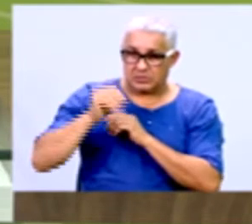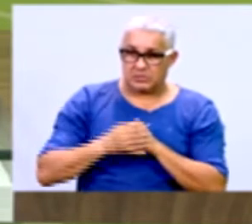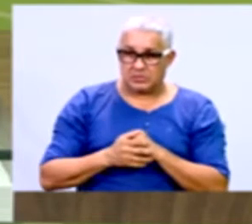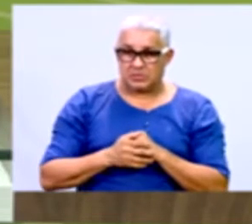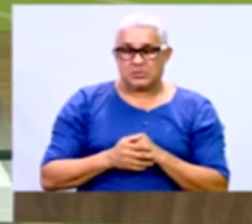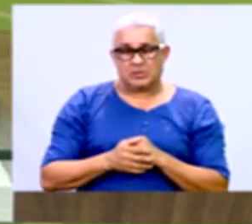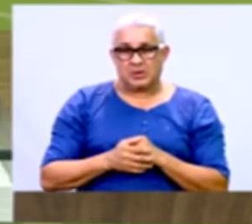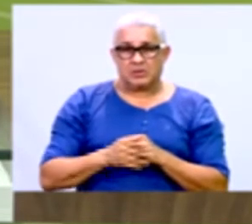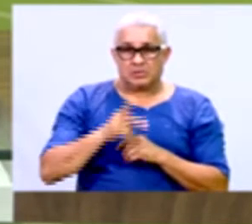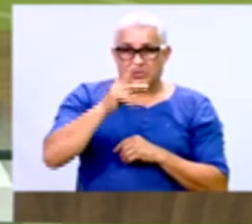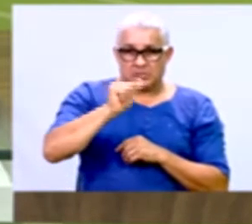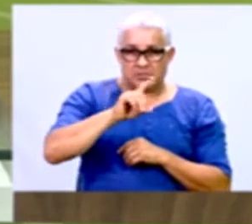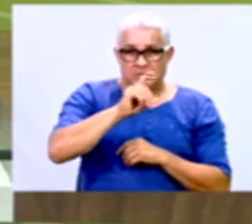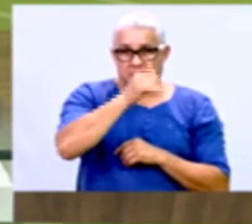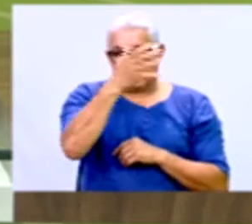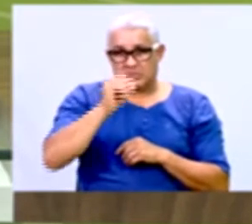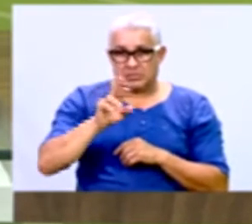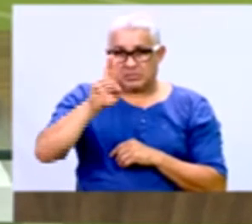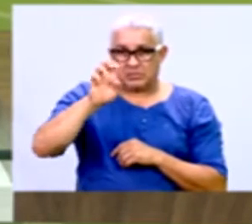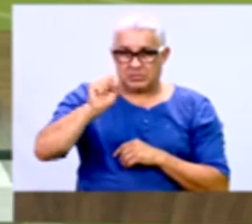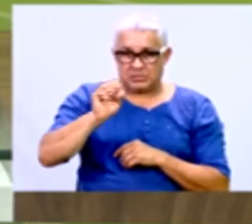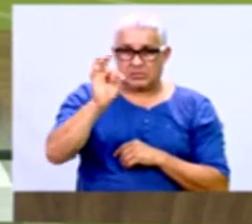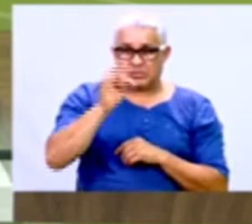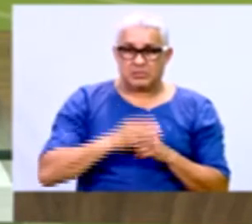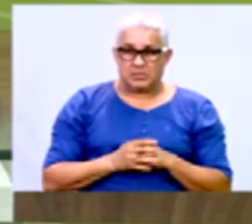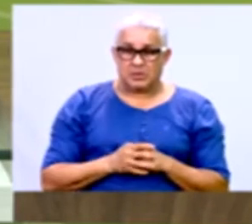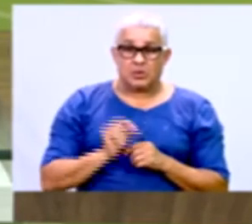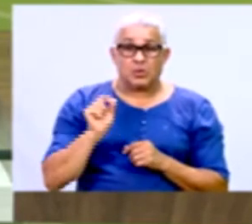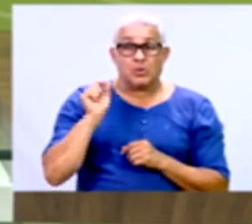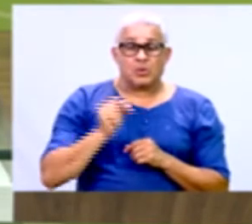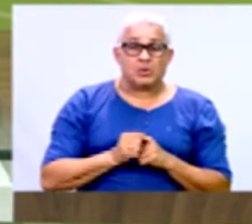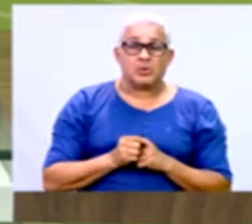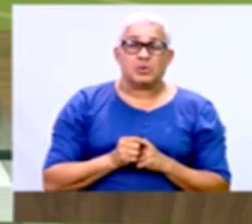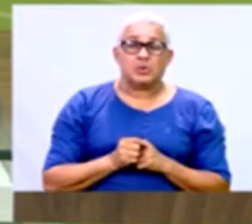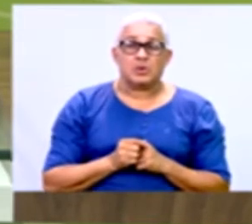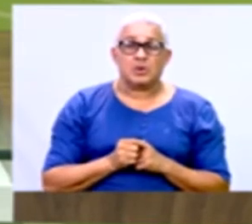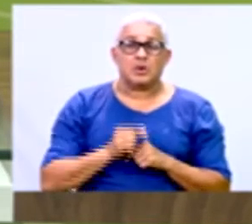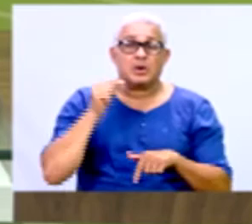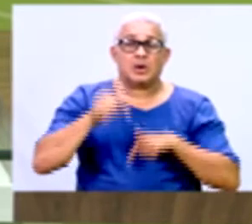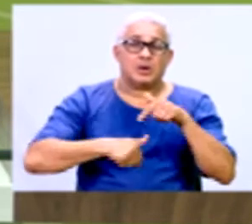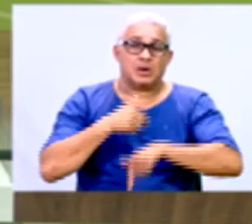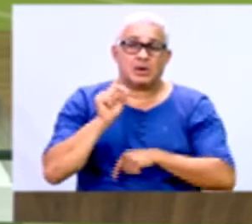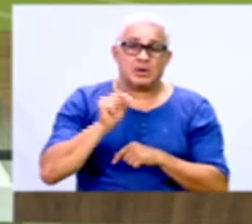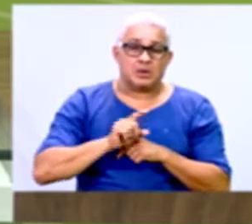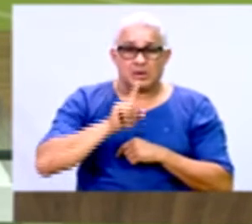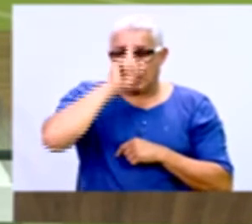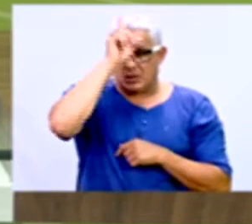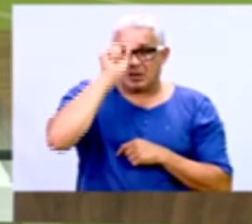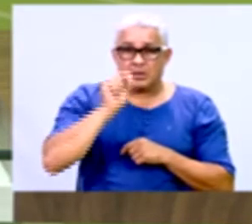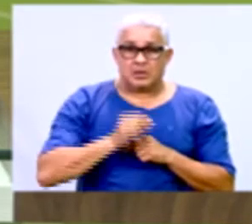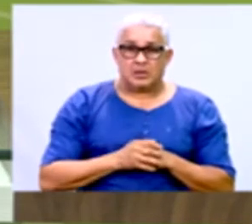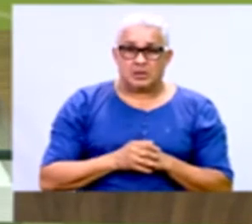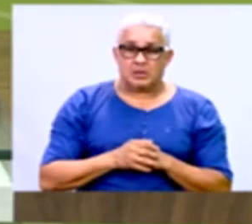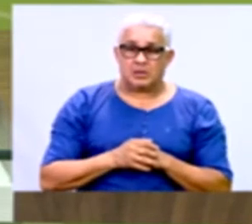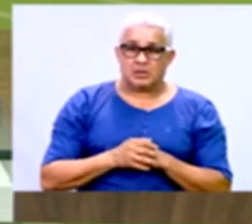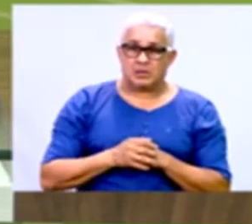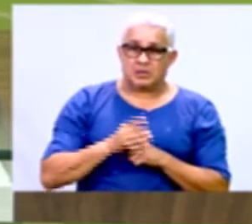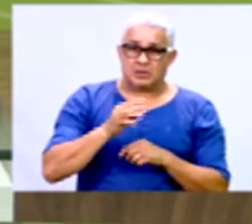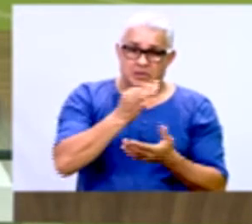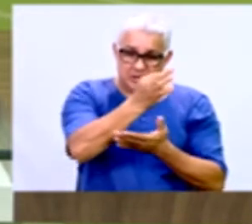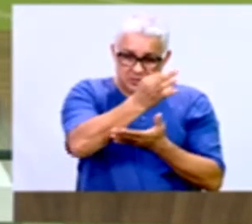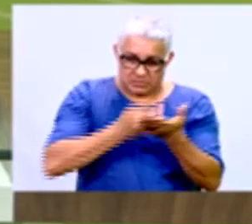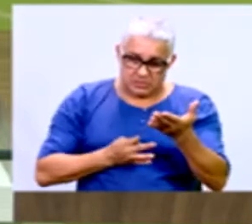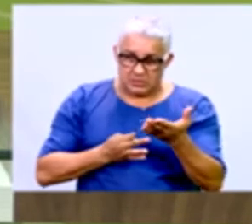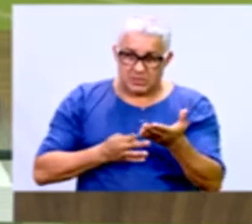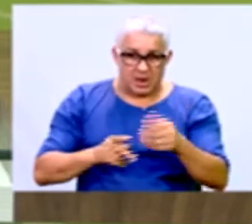como que o professor acabou de apresentar, ele trabalha com a ideia de transferência de texto